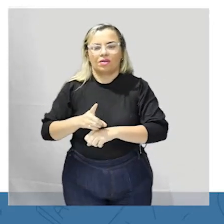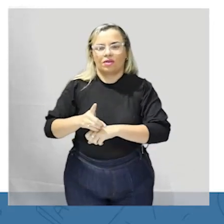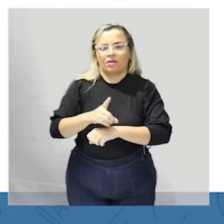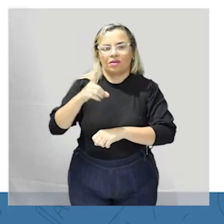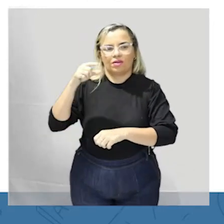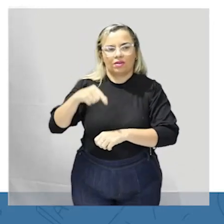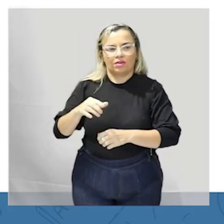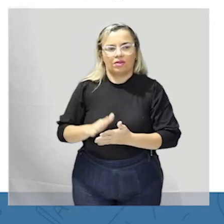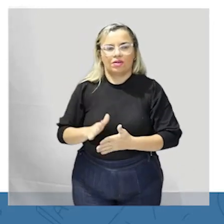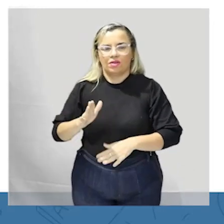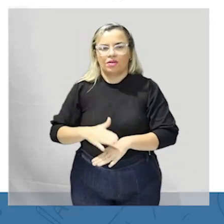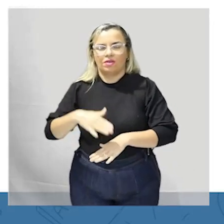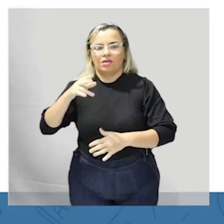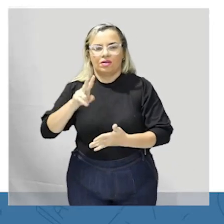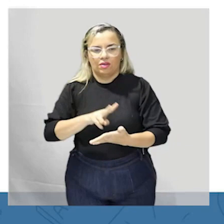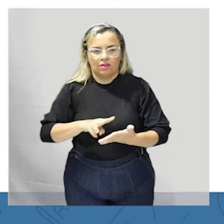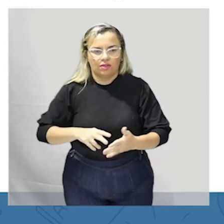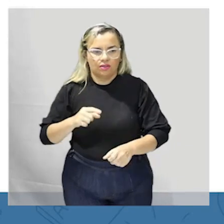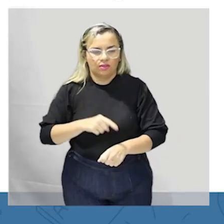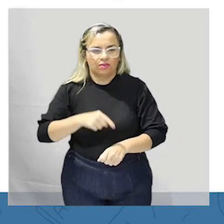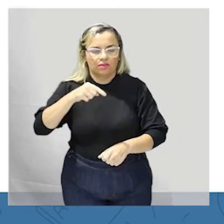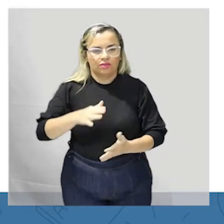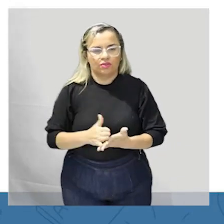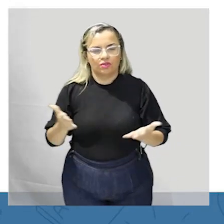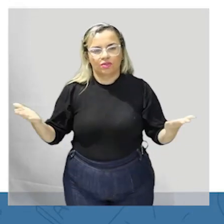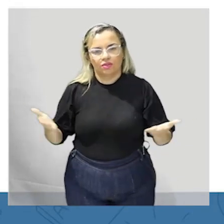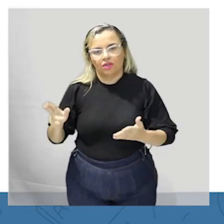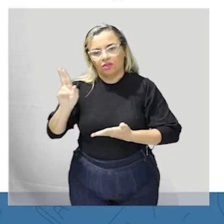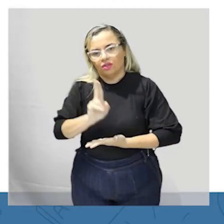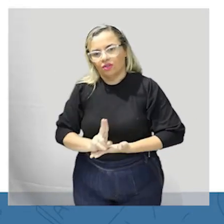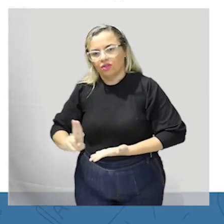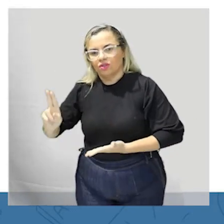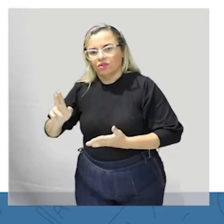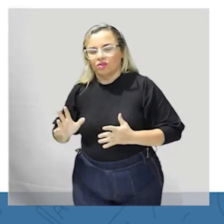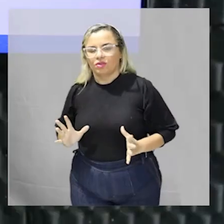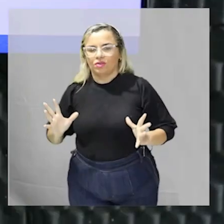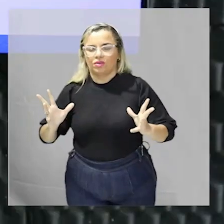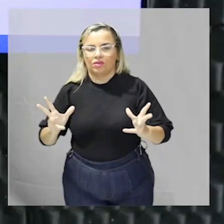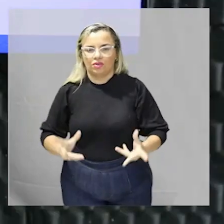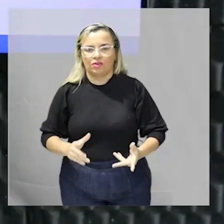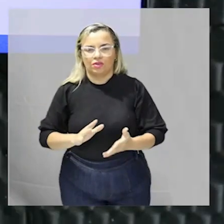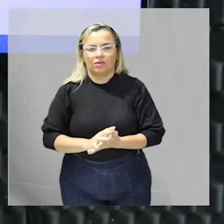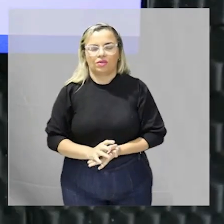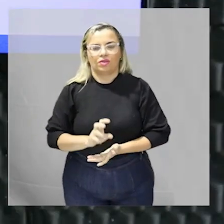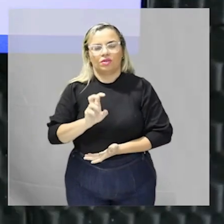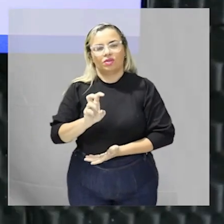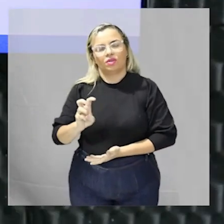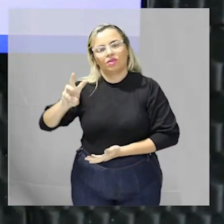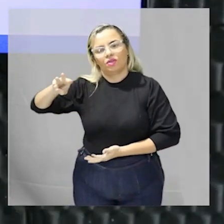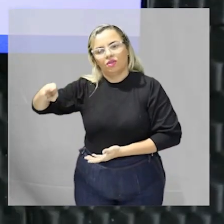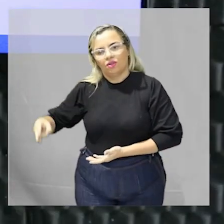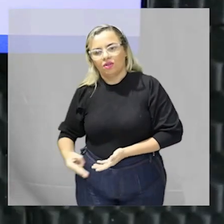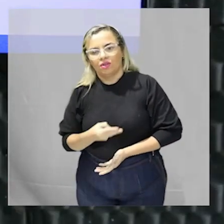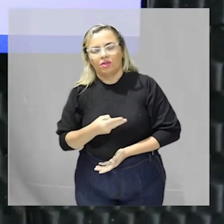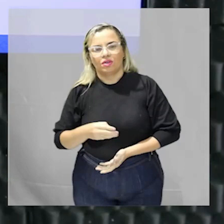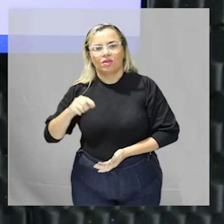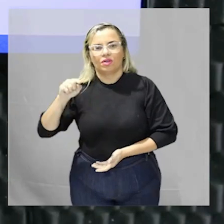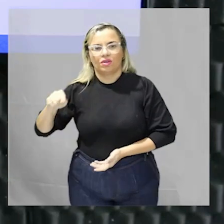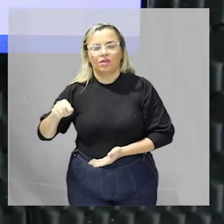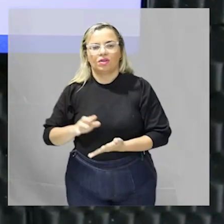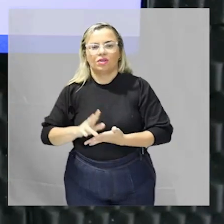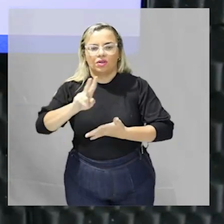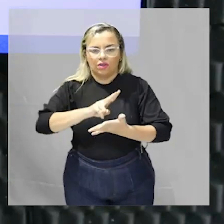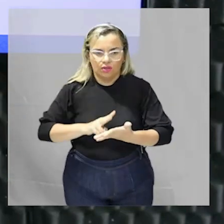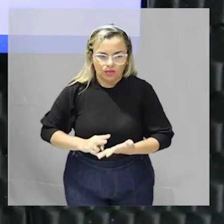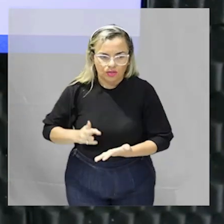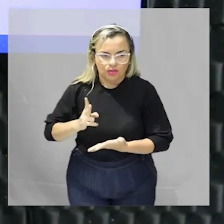mais lido no momento, nesse formato, por toda a universidade, com 5 milhões de leitores frequentes no seu site